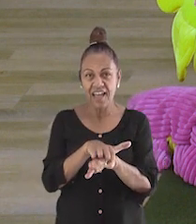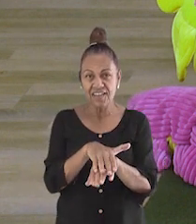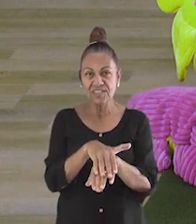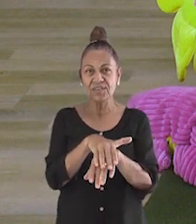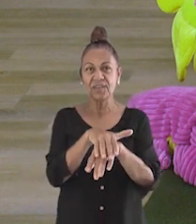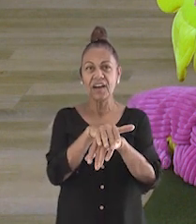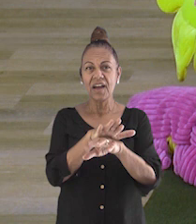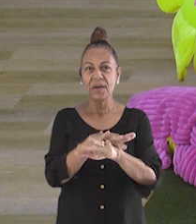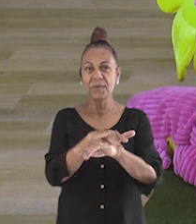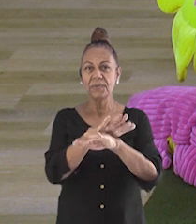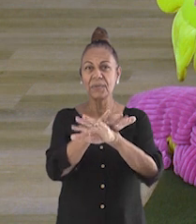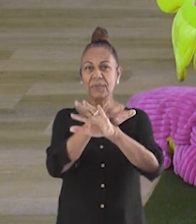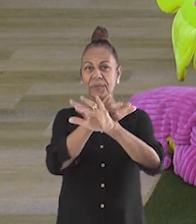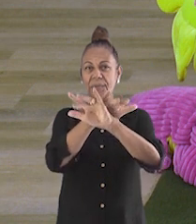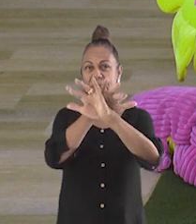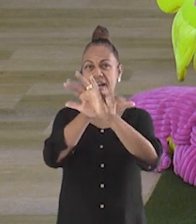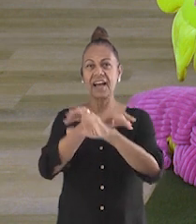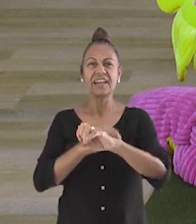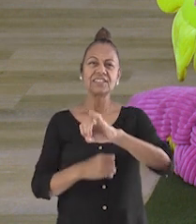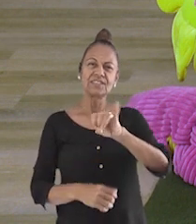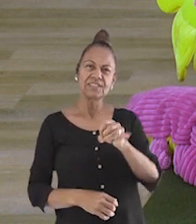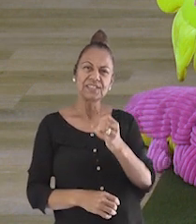joaninha.